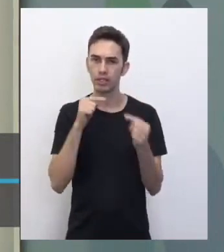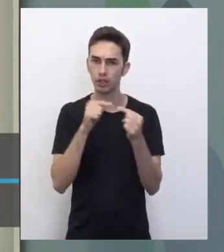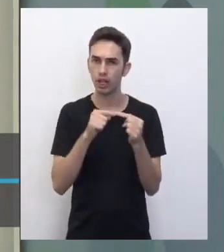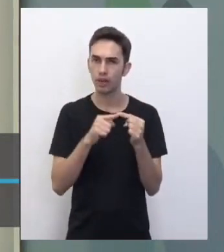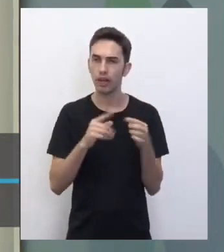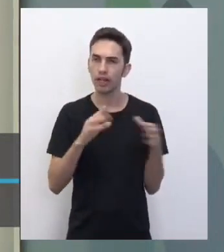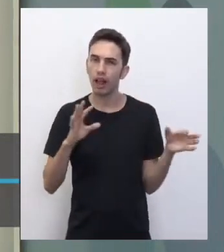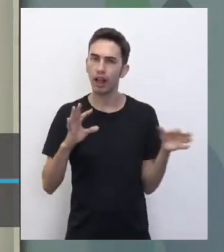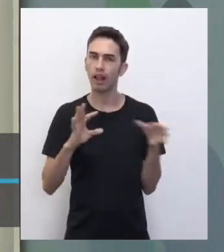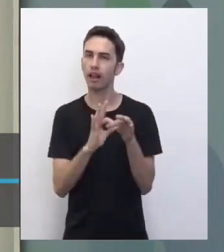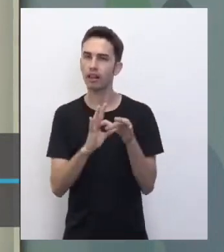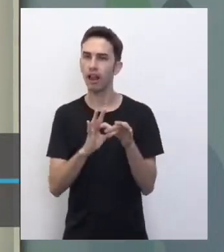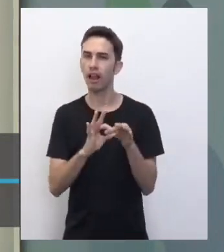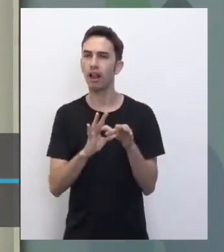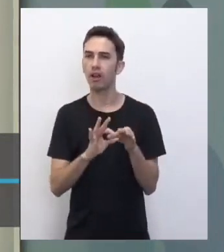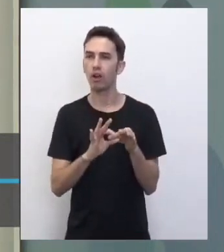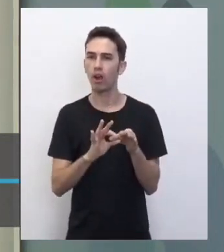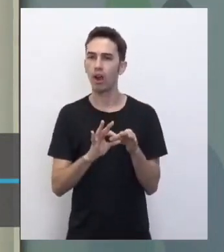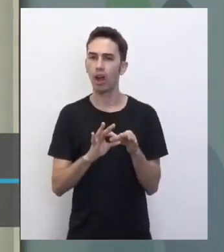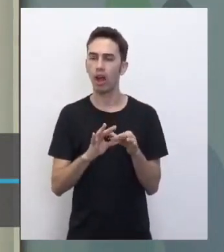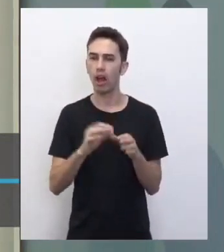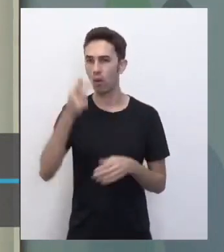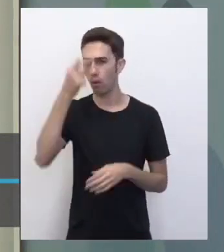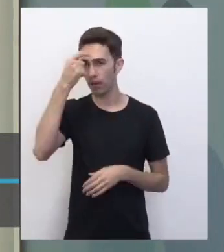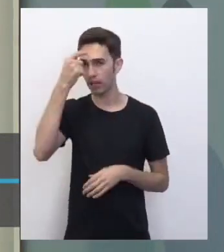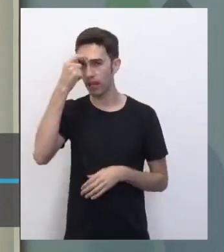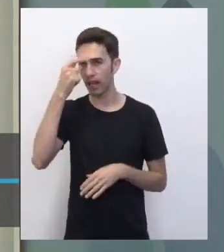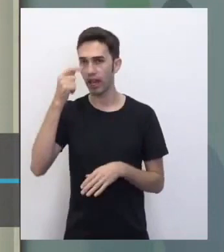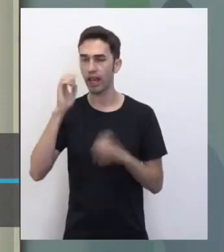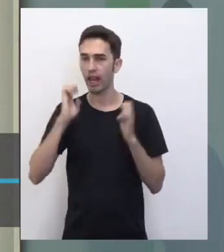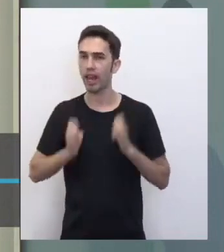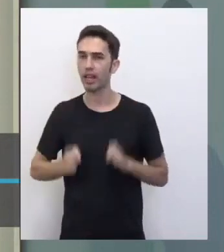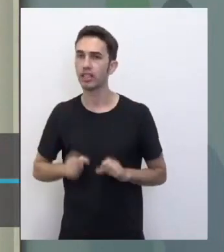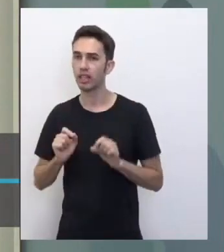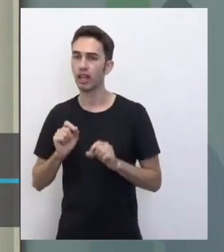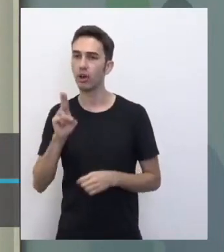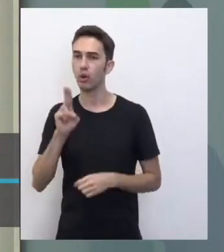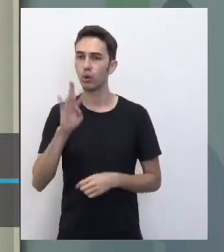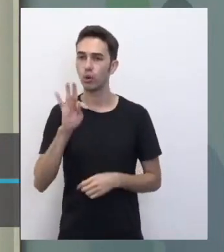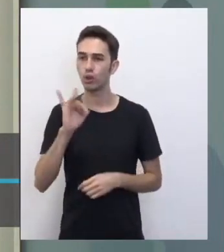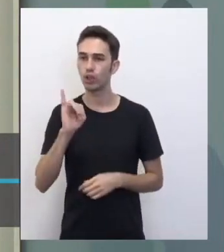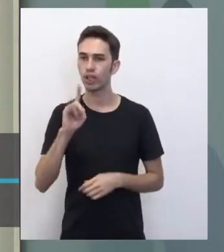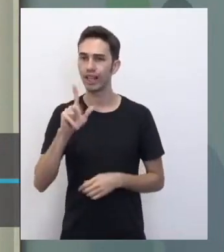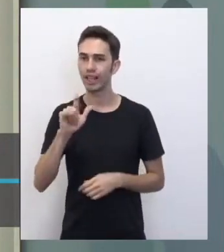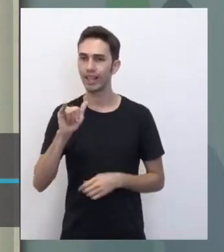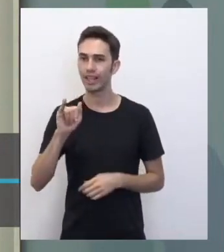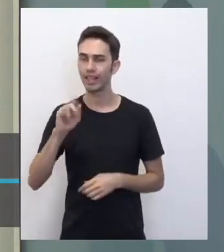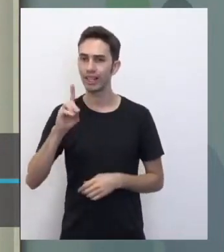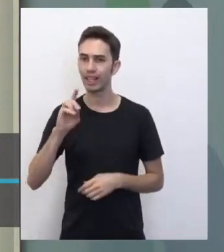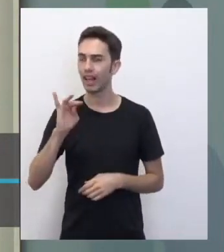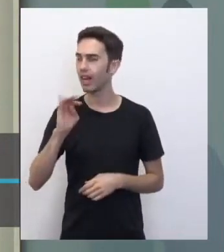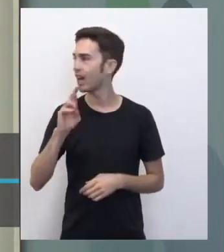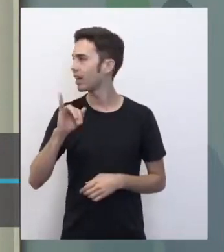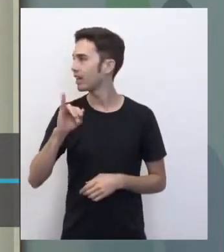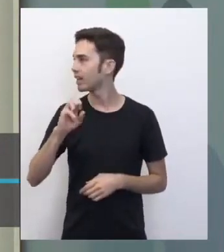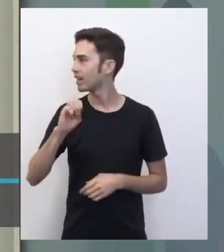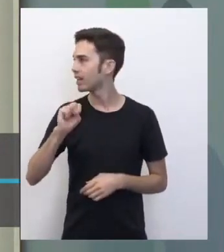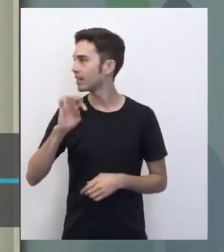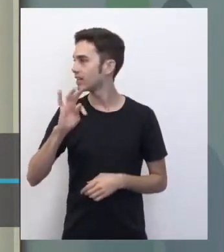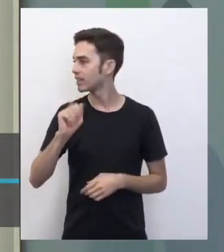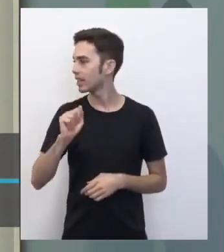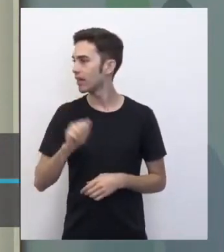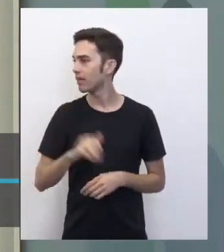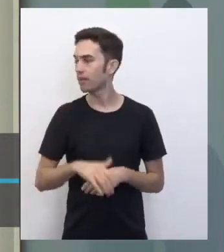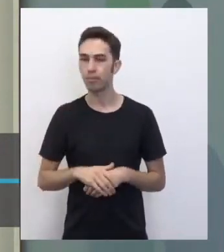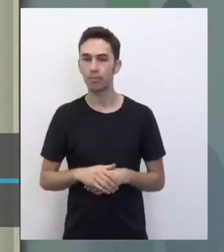muito atrelado a uma concepção ética, que é a concepção utilitarista, né? Aquela ideia de que eu vou salvar 5 vidas porque